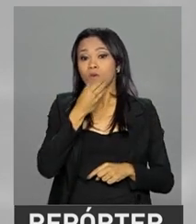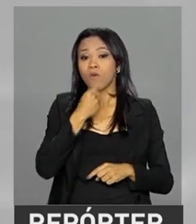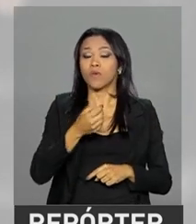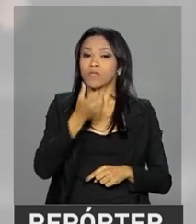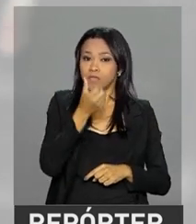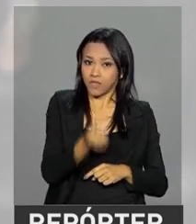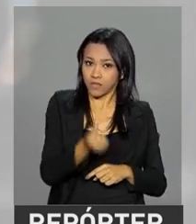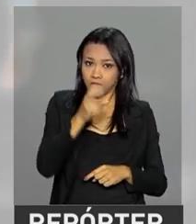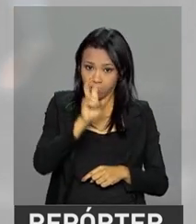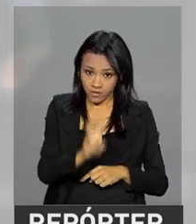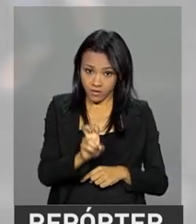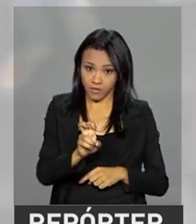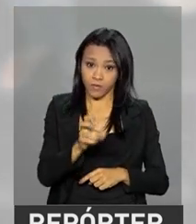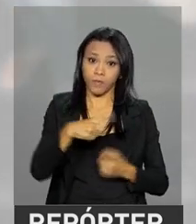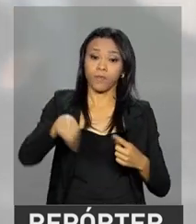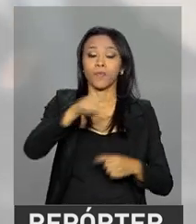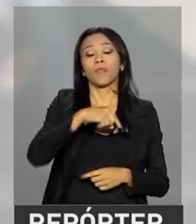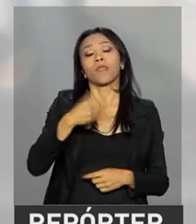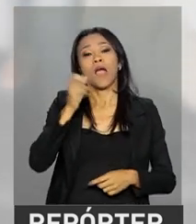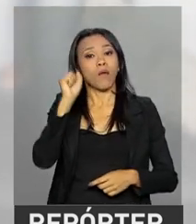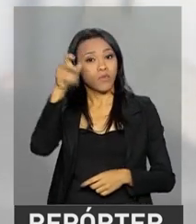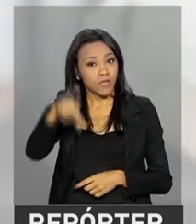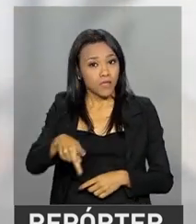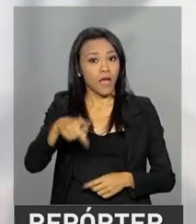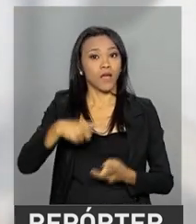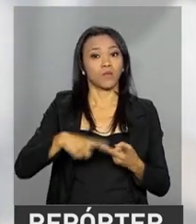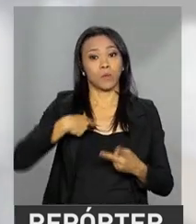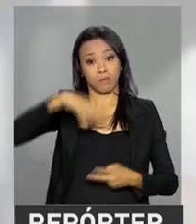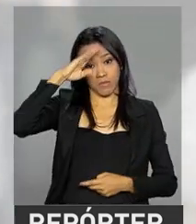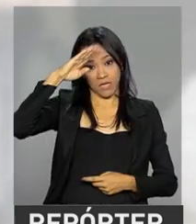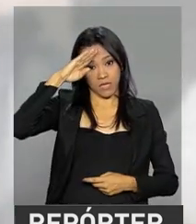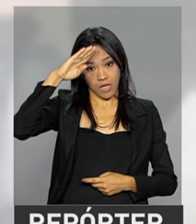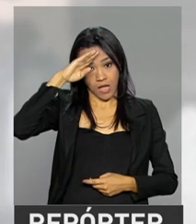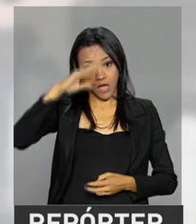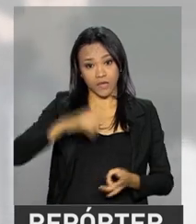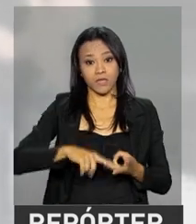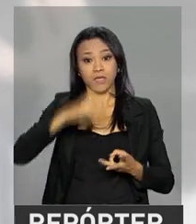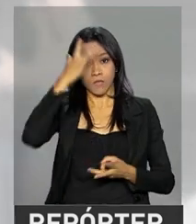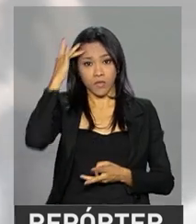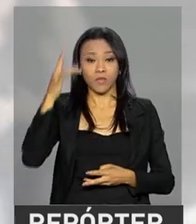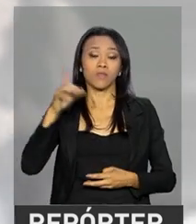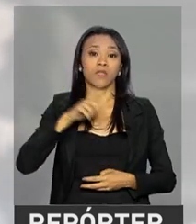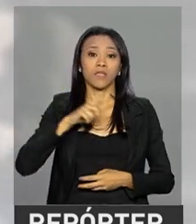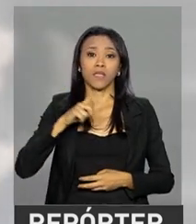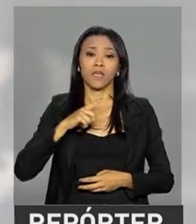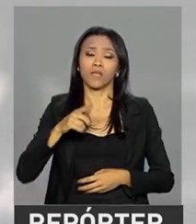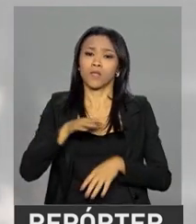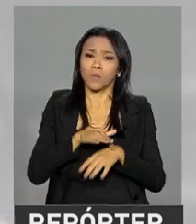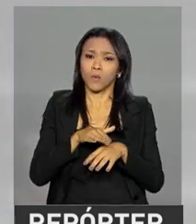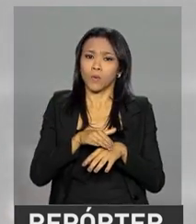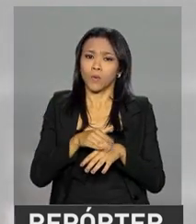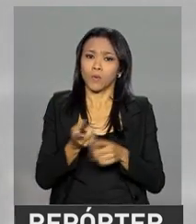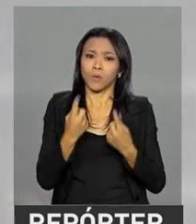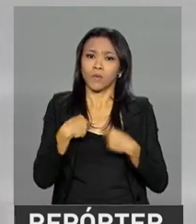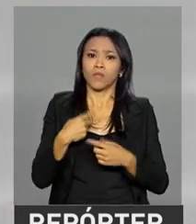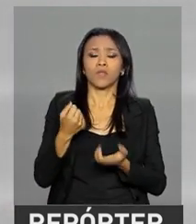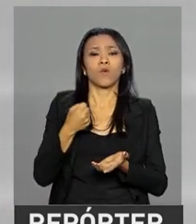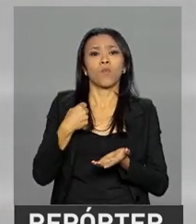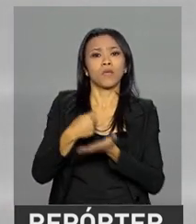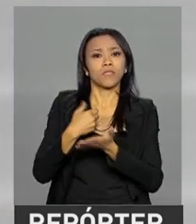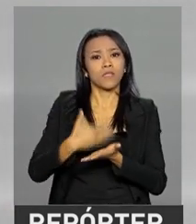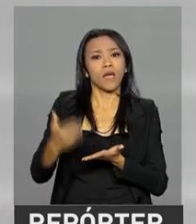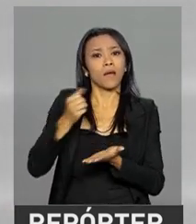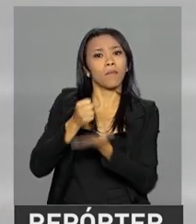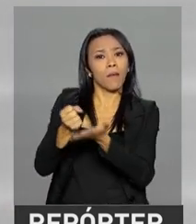anos trabalhadores aposentados militares na reserva e pessoas com invalidez os que passaram a contribuir para o pis